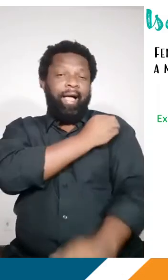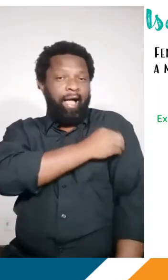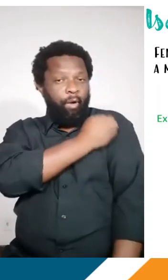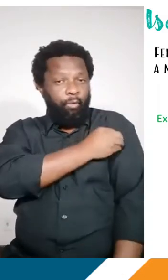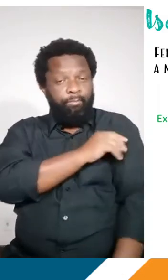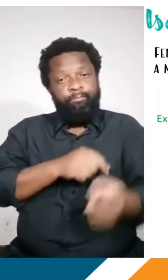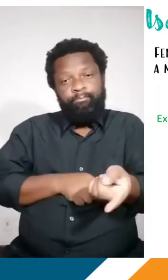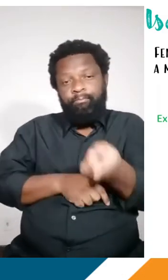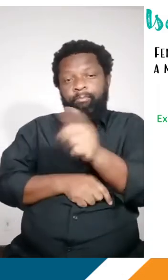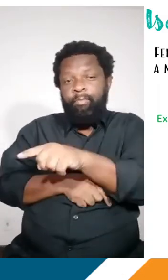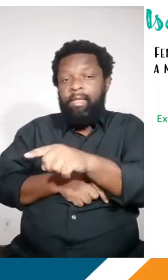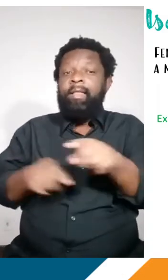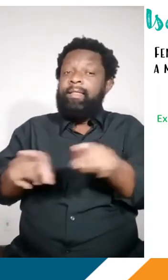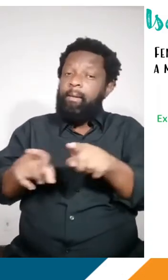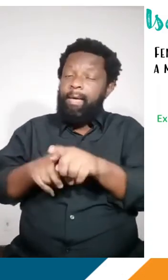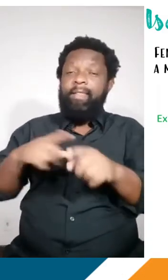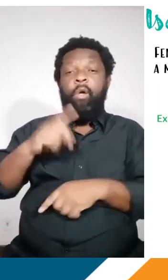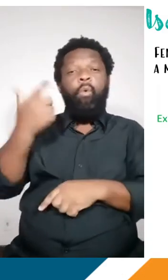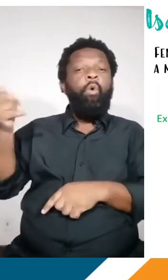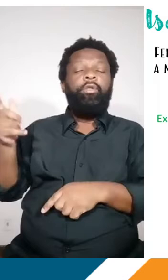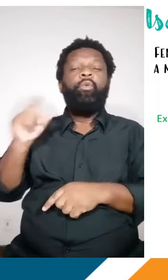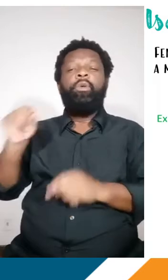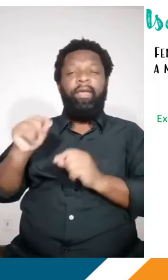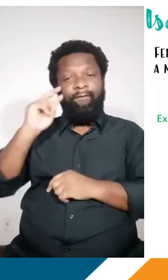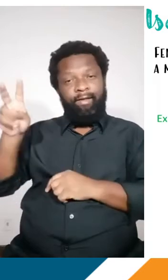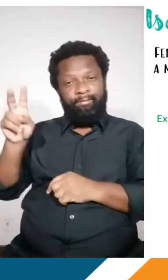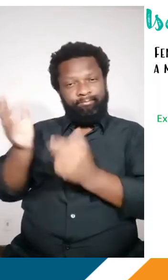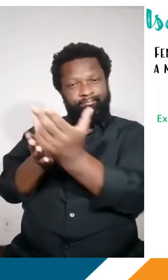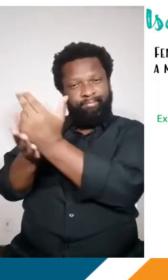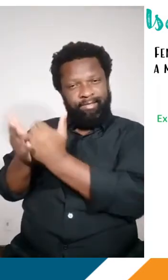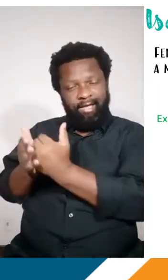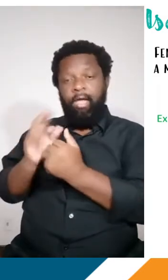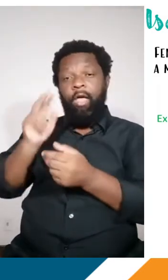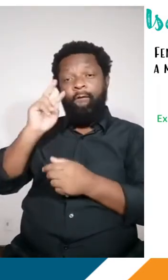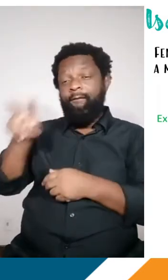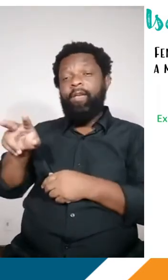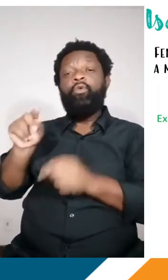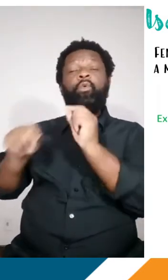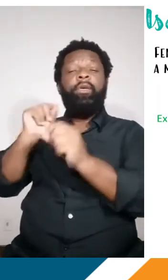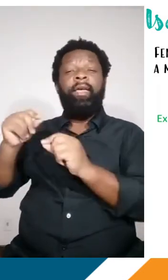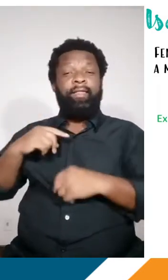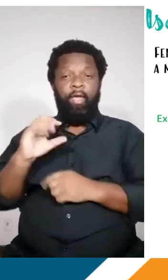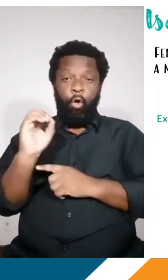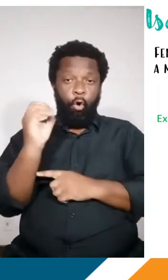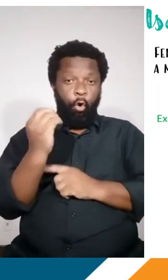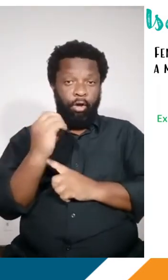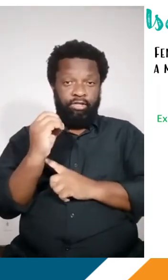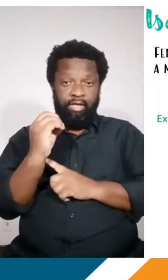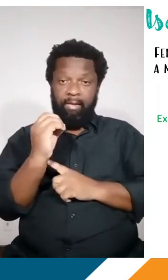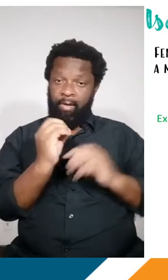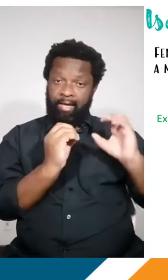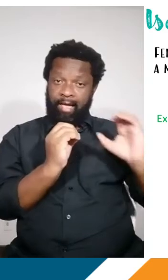álcool. E eu também posso ter um outro composto, que é esse aqui. Aqui eu estou vendo que eu tenho um